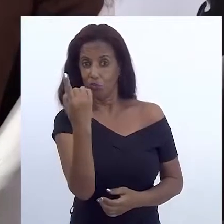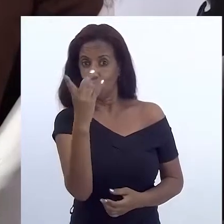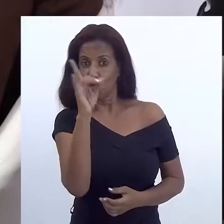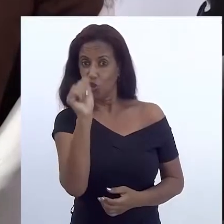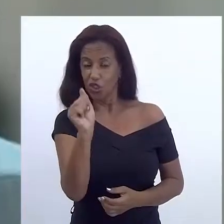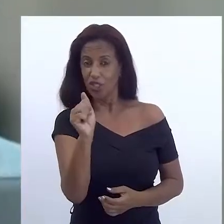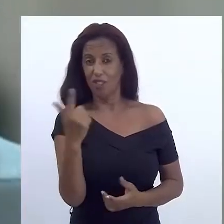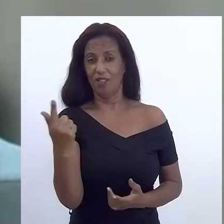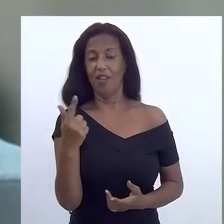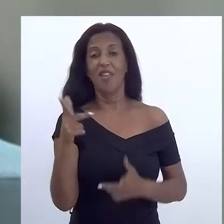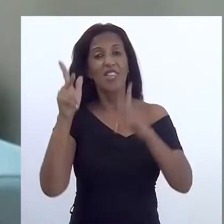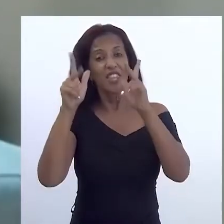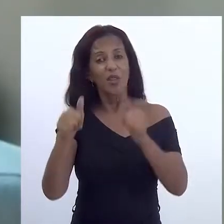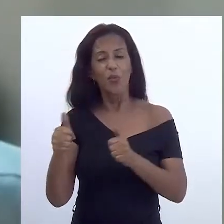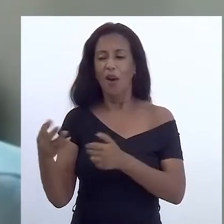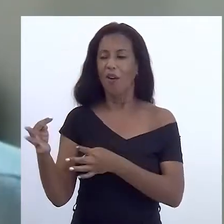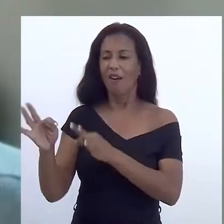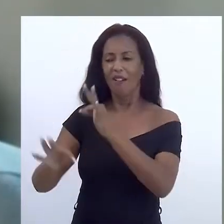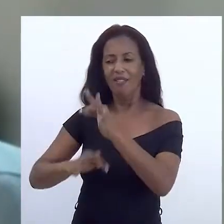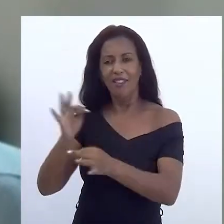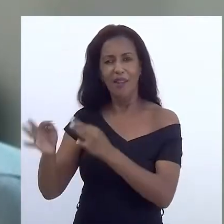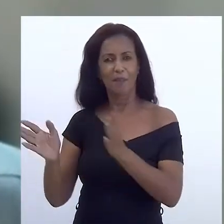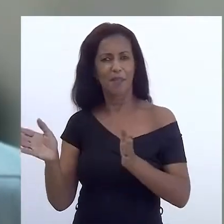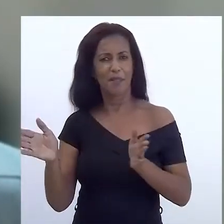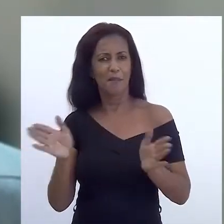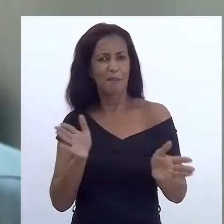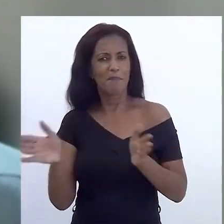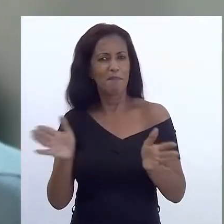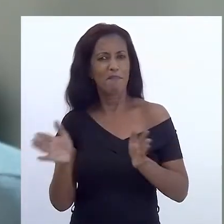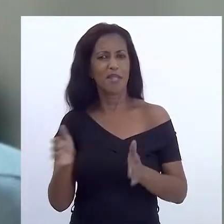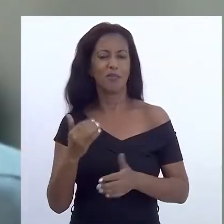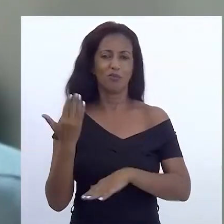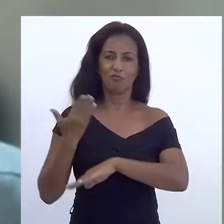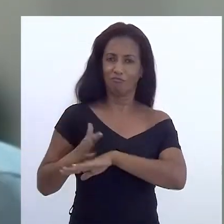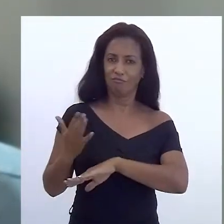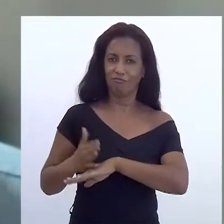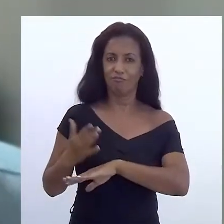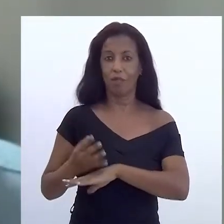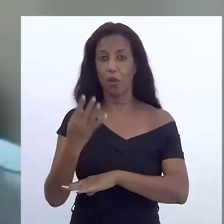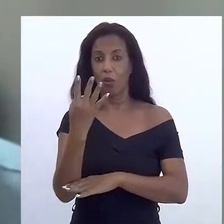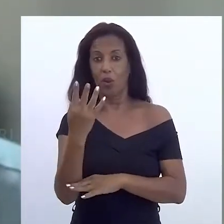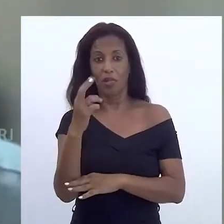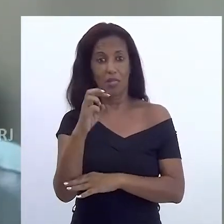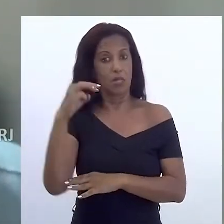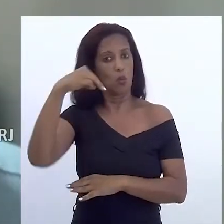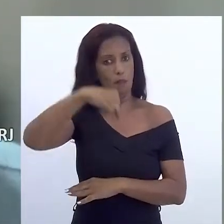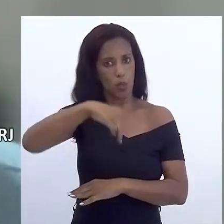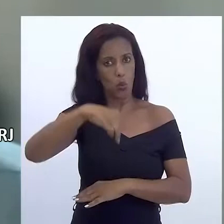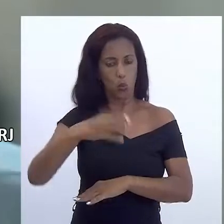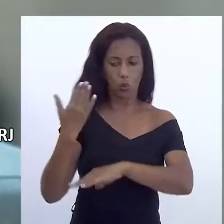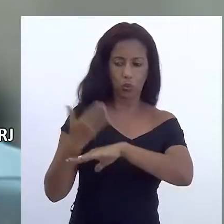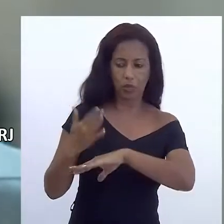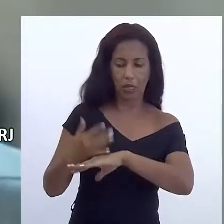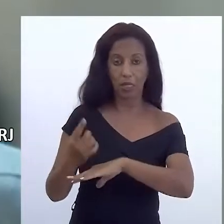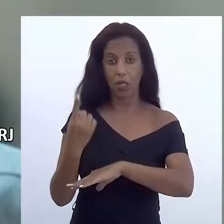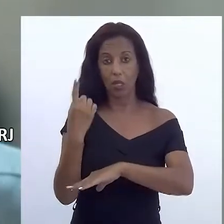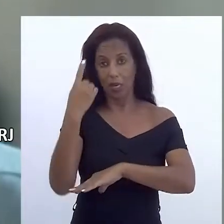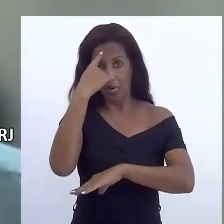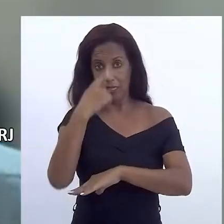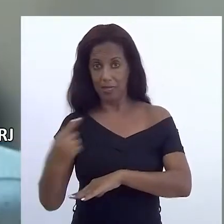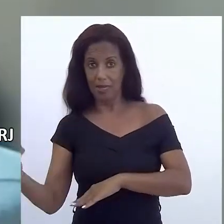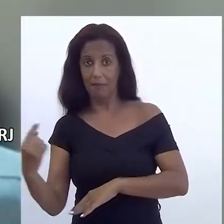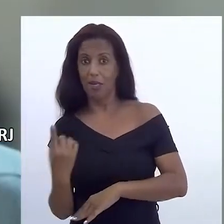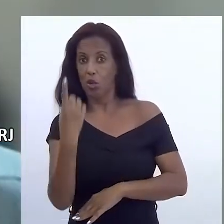semelhantes às sessões da terapia. São períodos de treinamentos em torno de 45 minutos a 1 hora, uma vez por semana. E aí